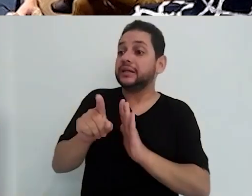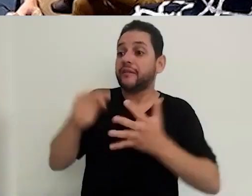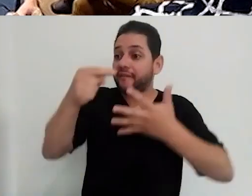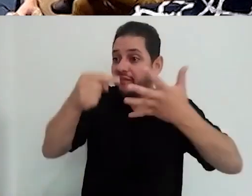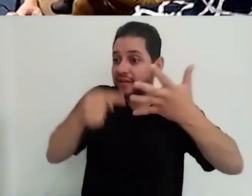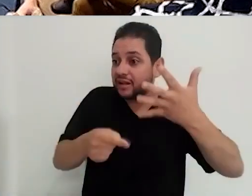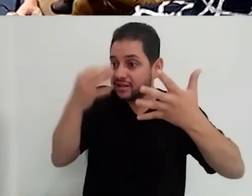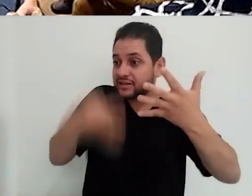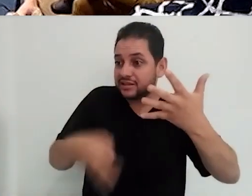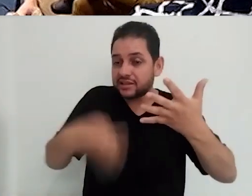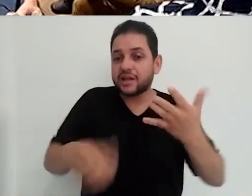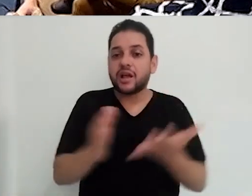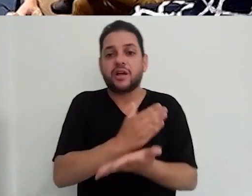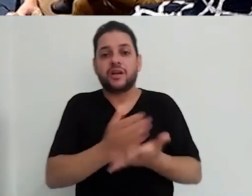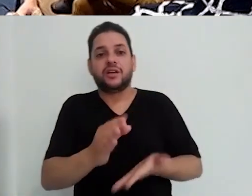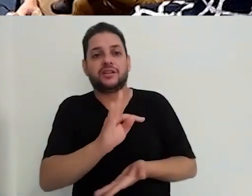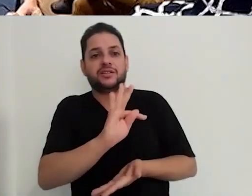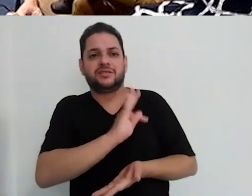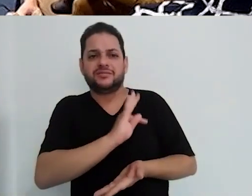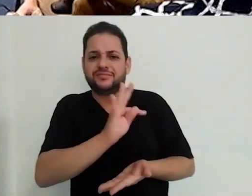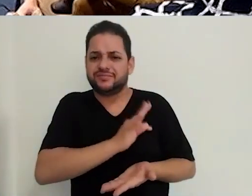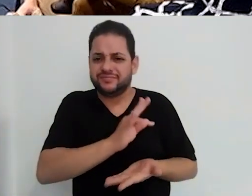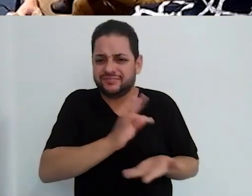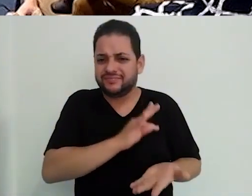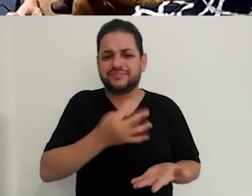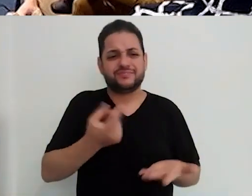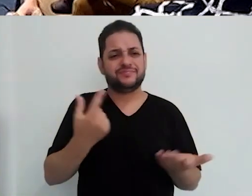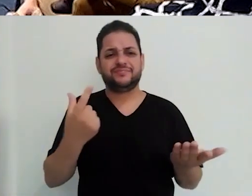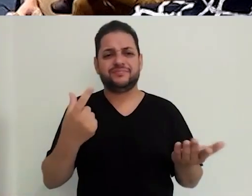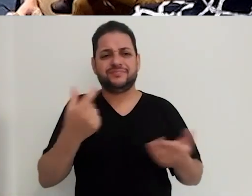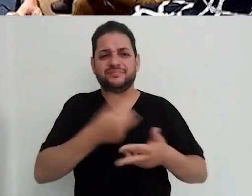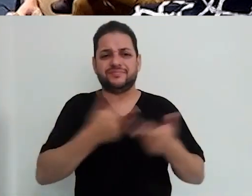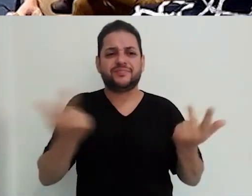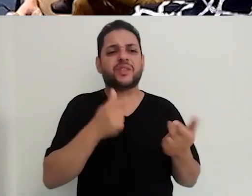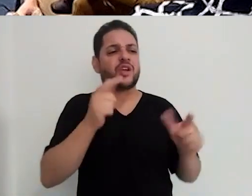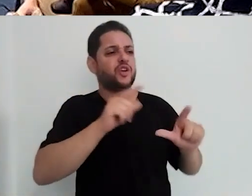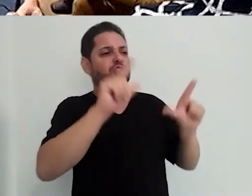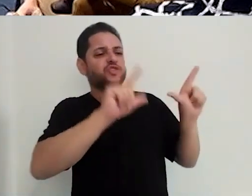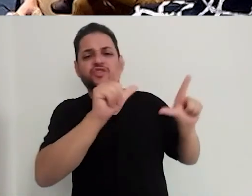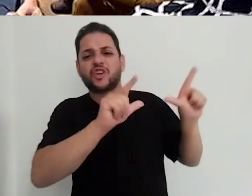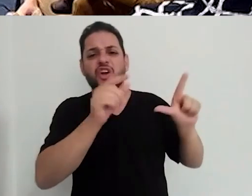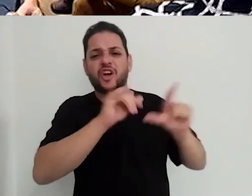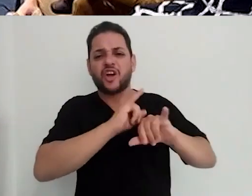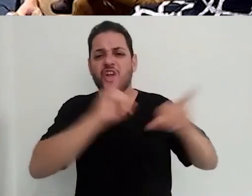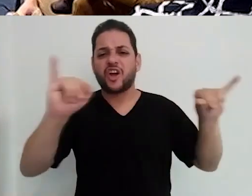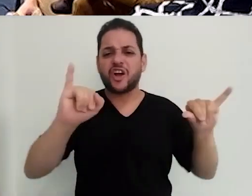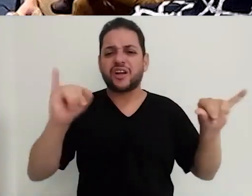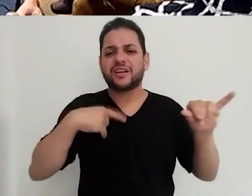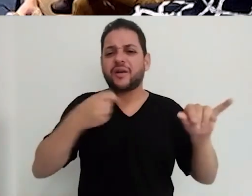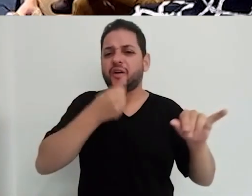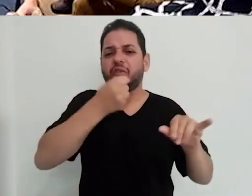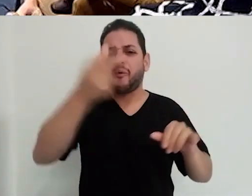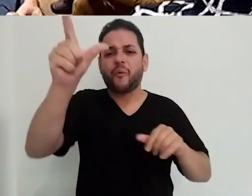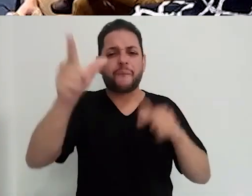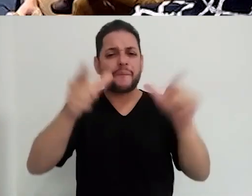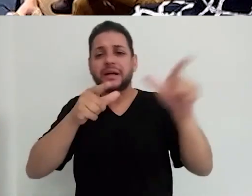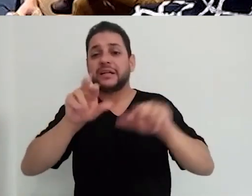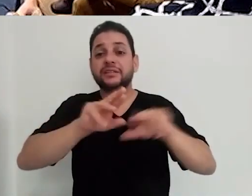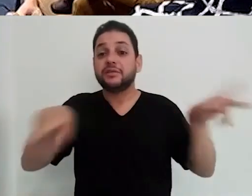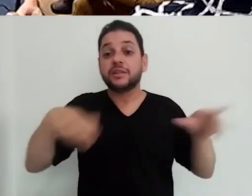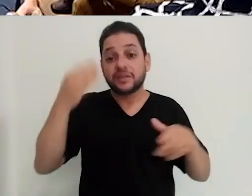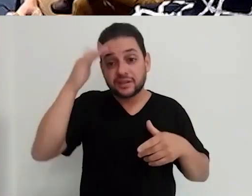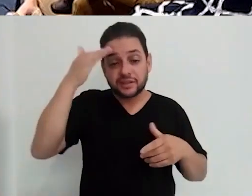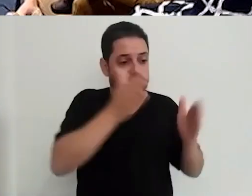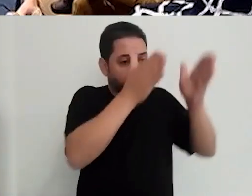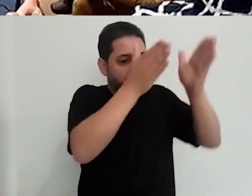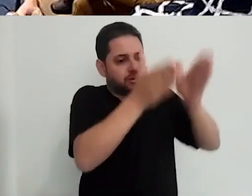meio técnicas de timeline, sabe, que ele tinha dito uma coisa no livro, o jornal tinha saído outra pessoa tinha dado uma entrevista, a gente queria entender, assim, cronologicamente o